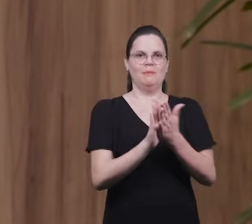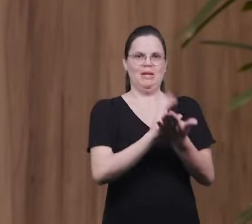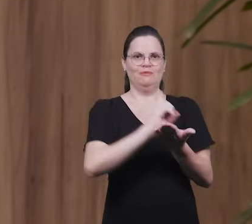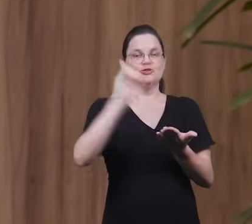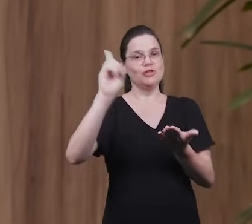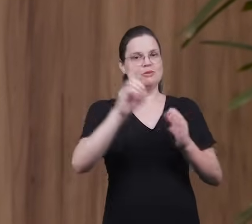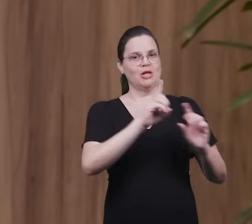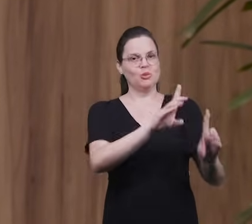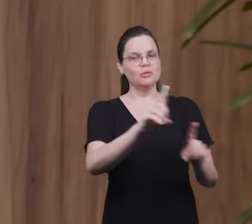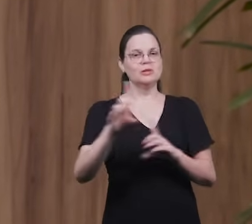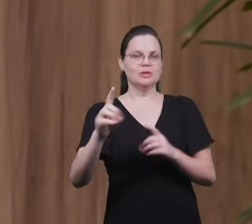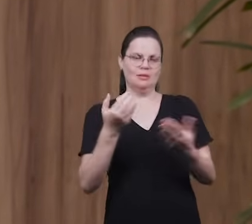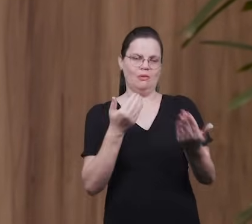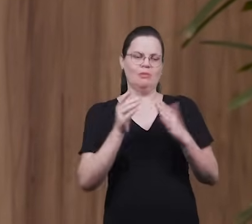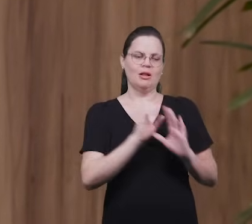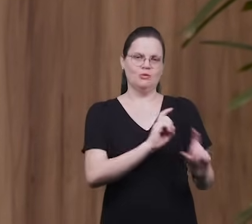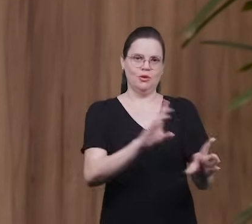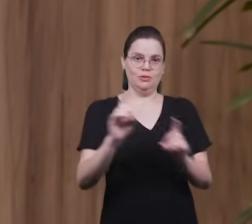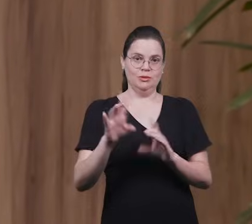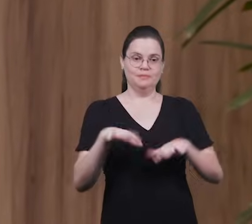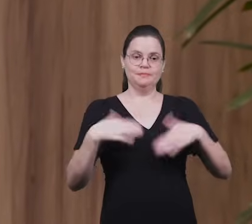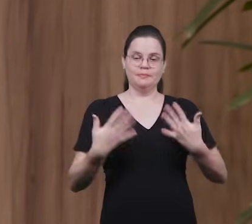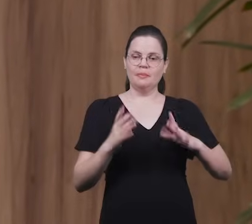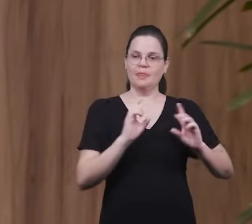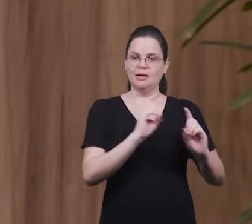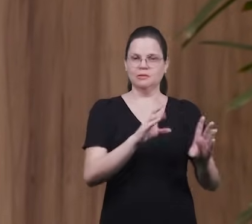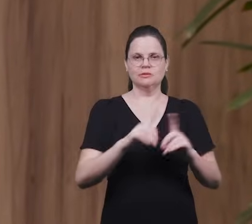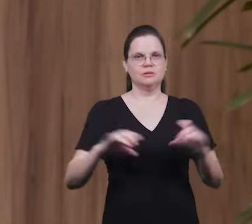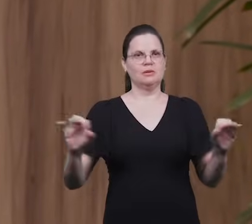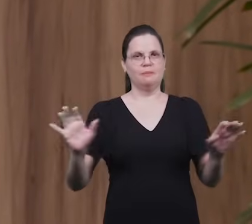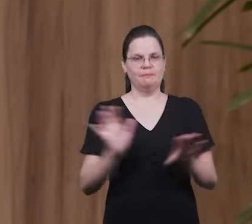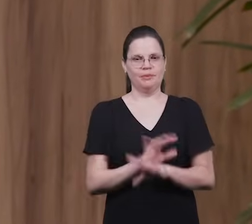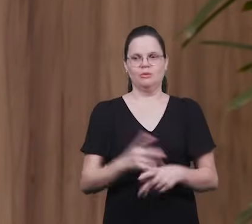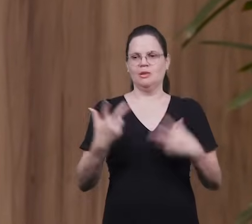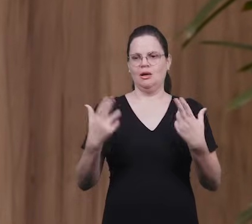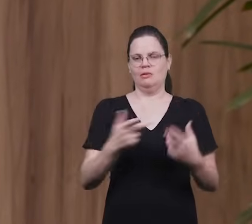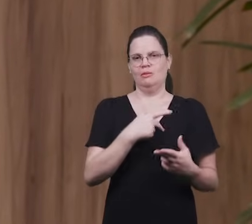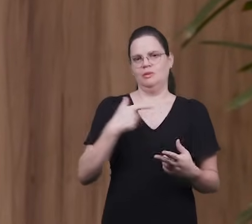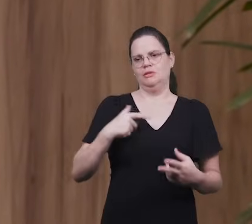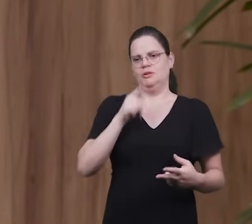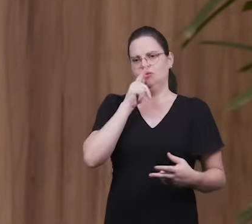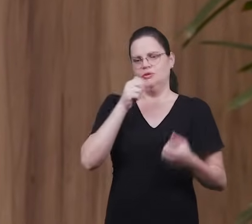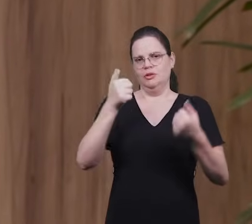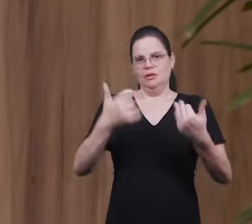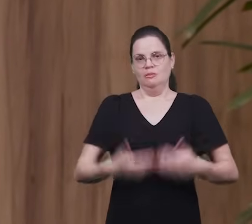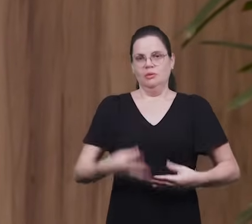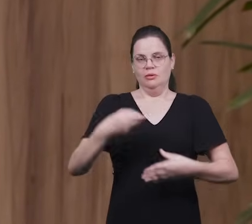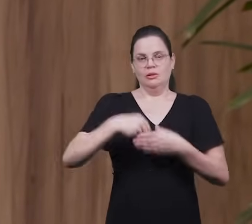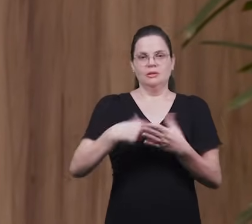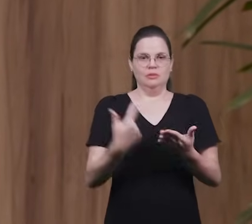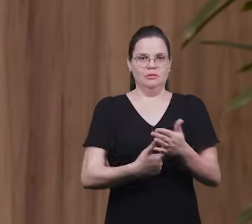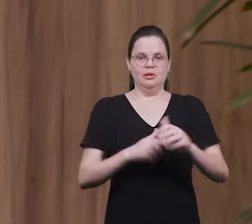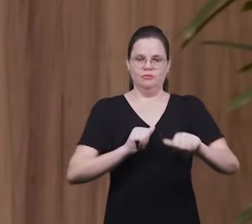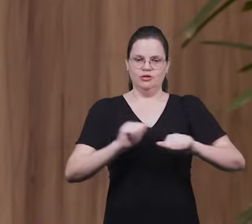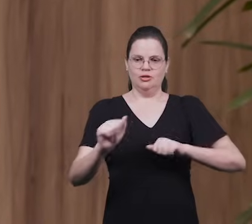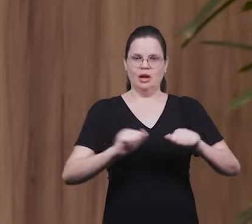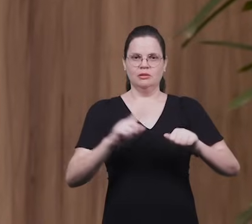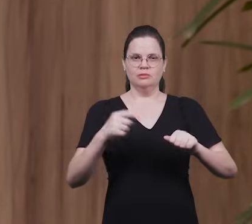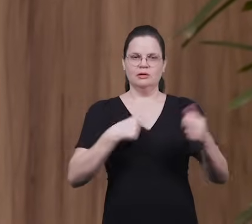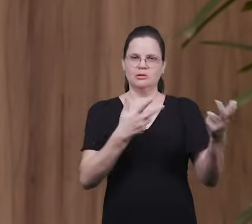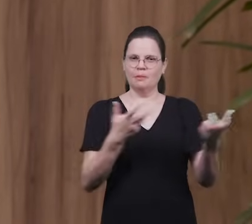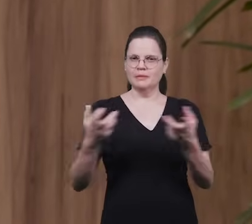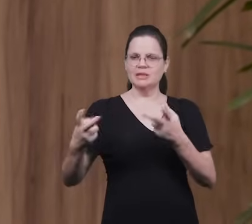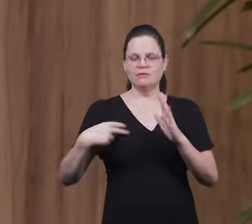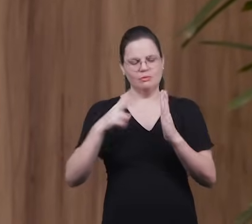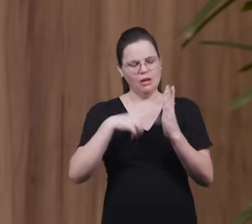a doutrina é estabelecida. Como o pastor Gilson mencionou, em Atos dos Apóstolos nós vemos a pregação do